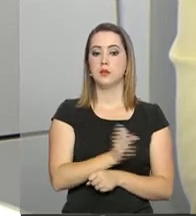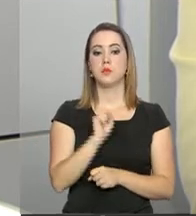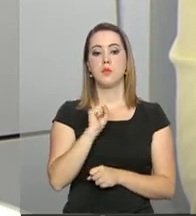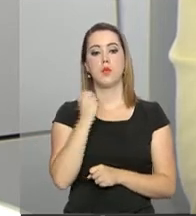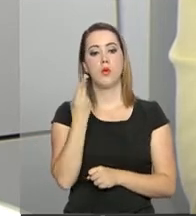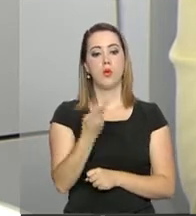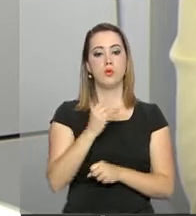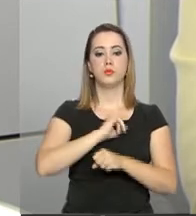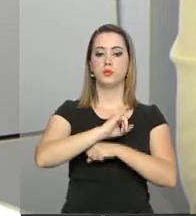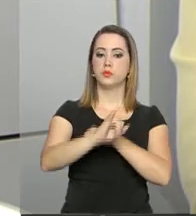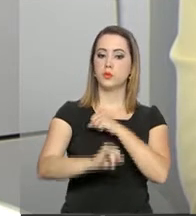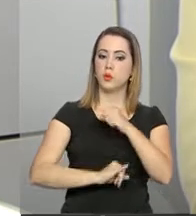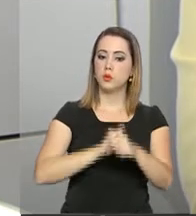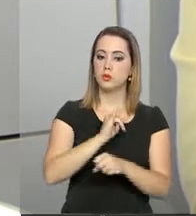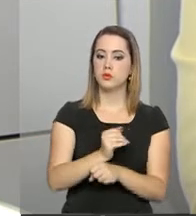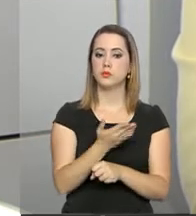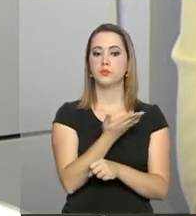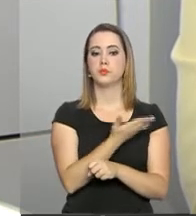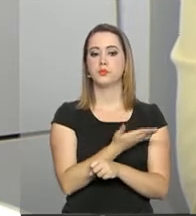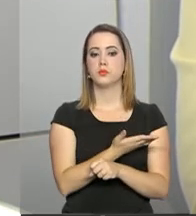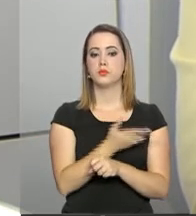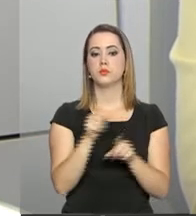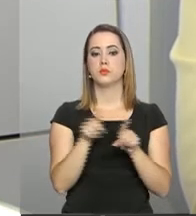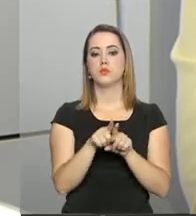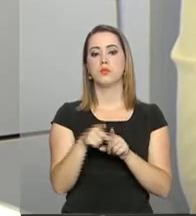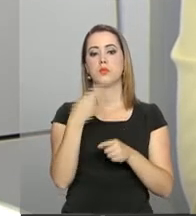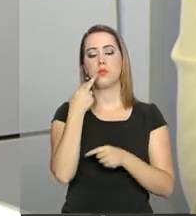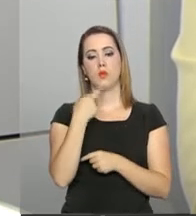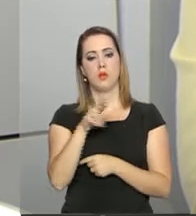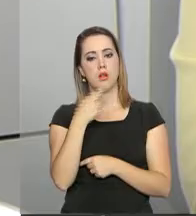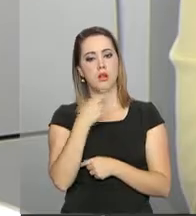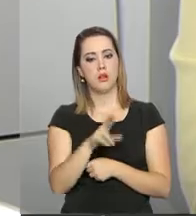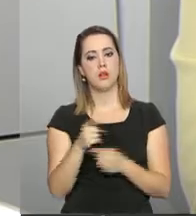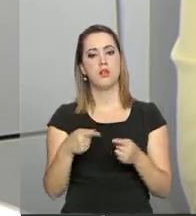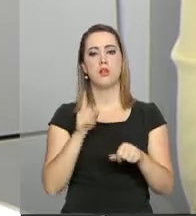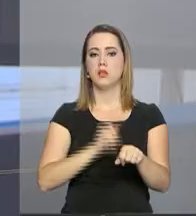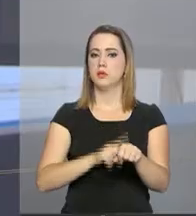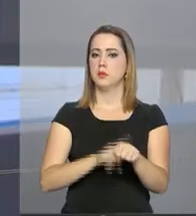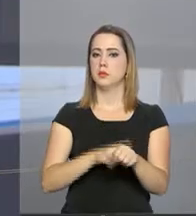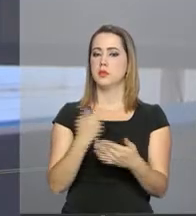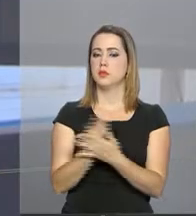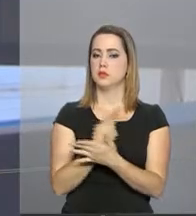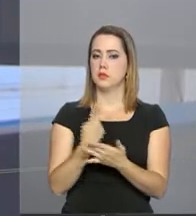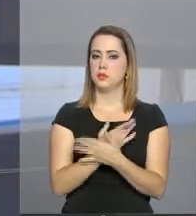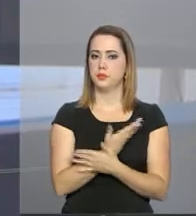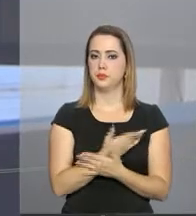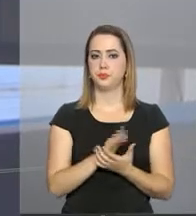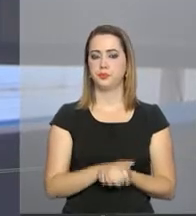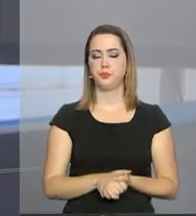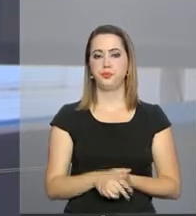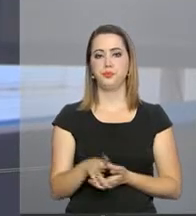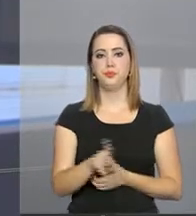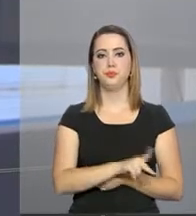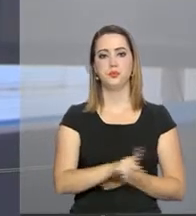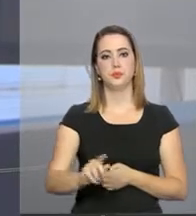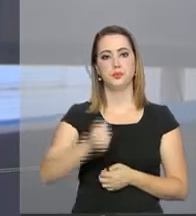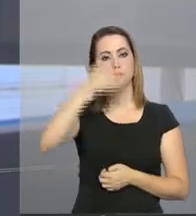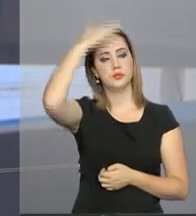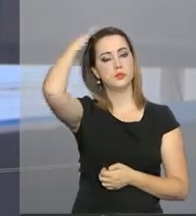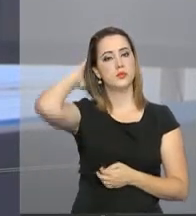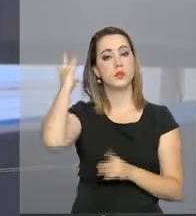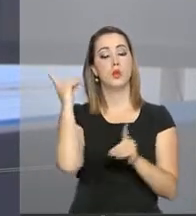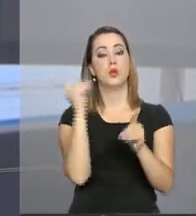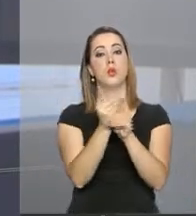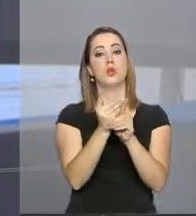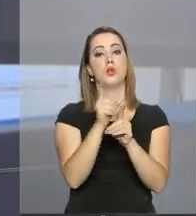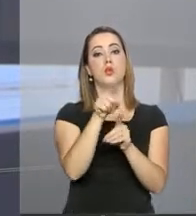0800-701-9656 ou no nosso site e faz a reclamação do descumprimento dos prazos. O presidente Michel Temer vai receber daqui